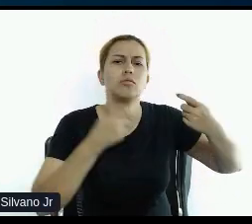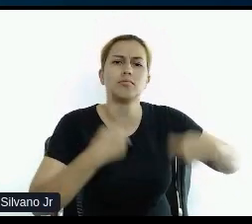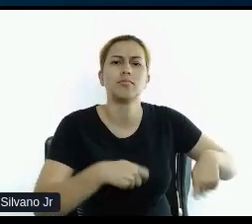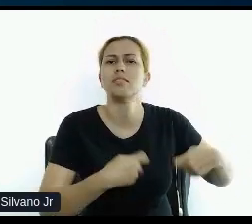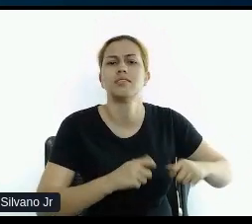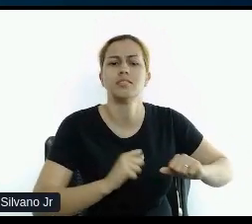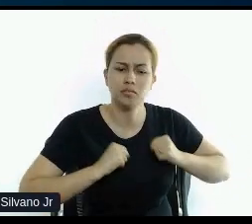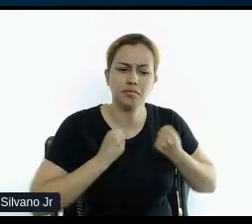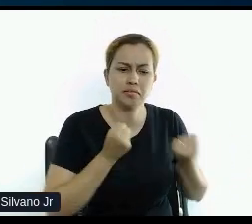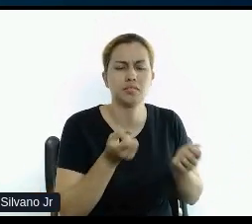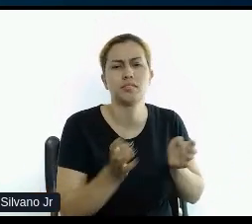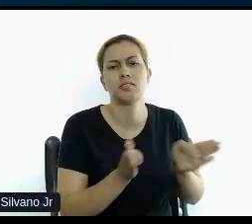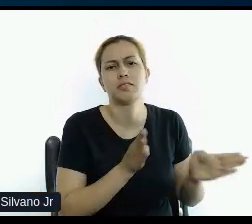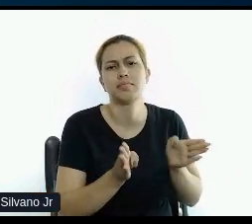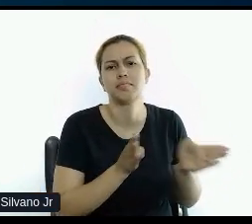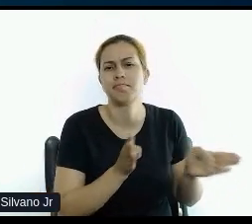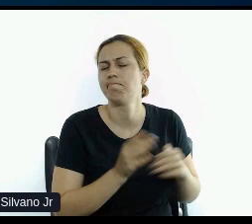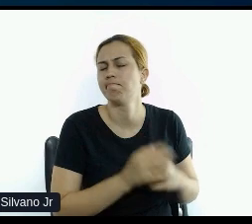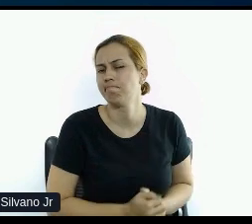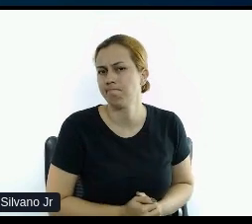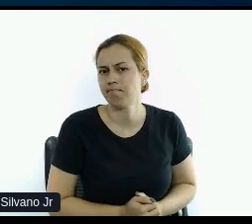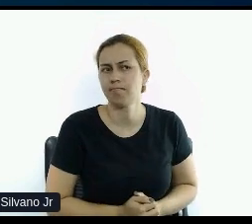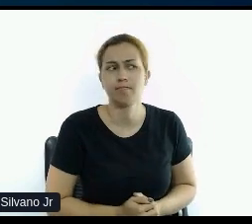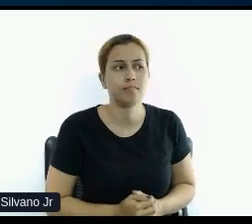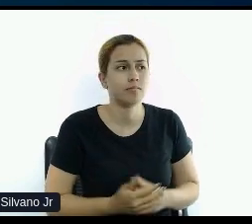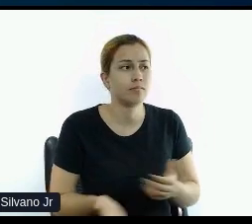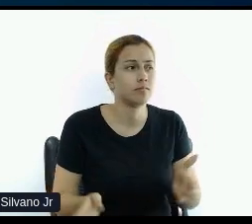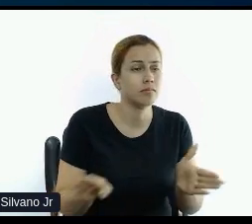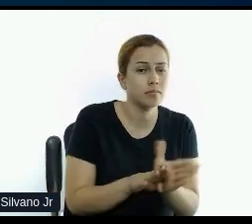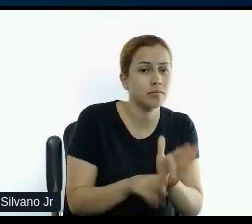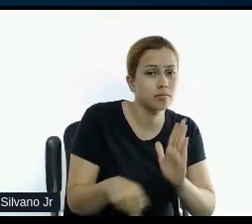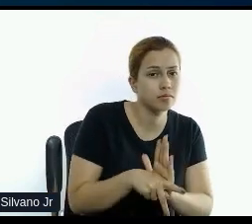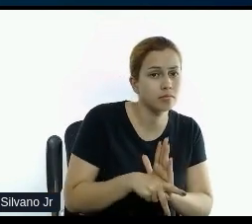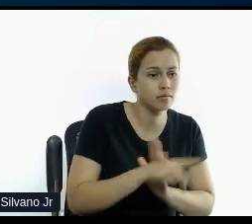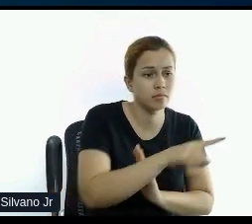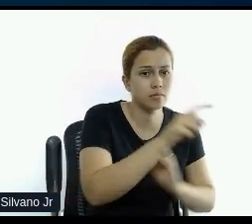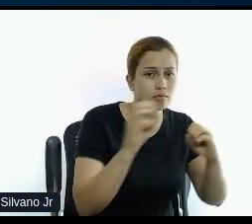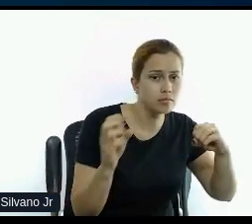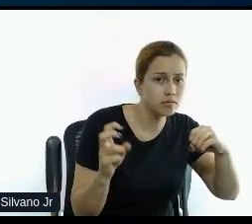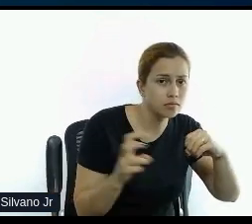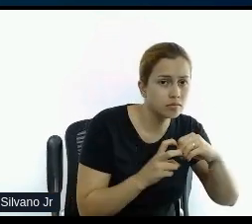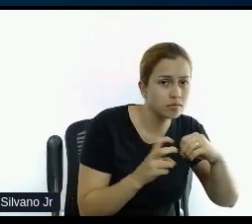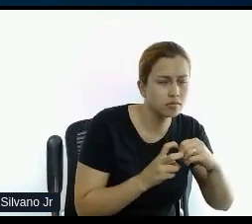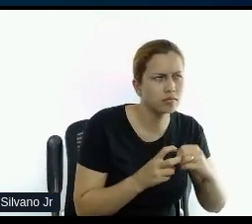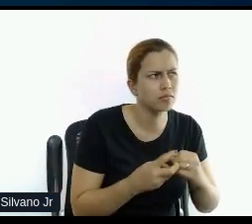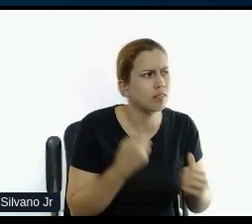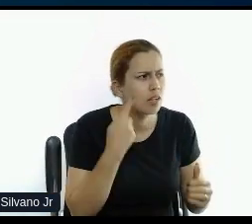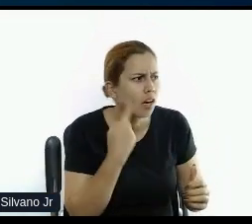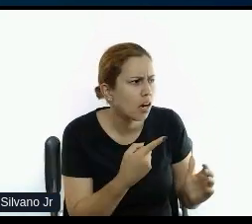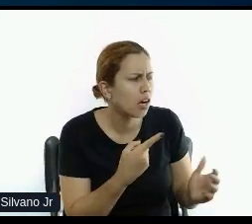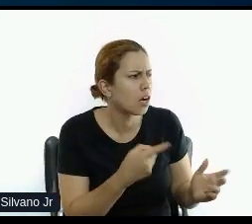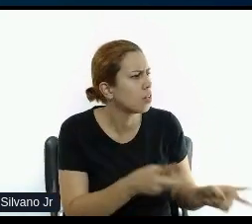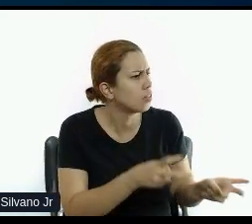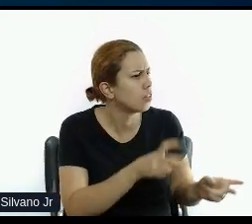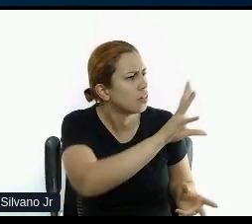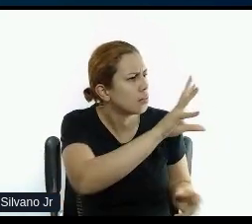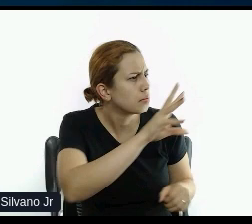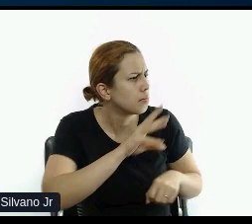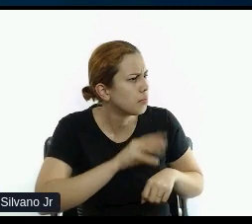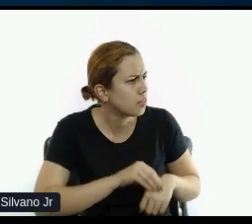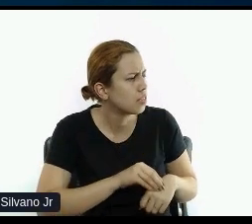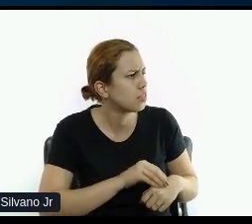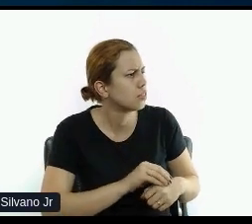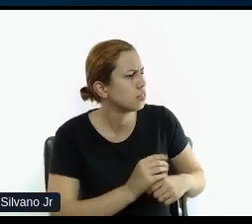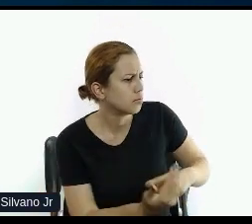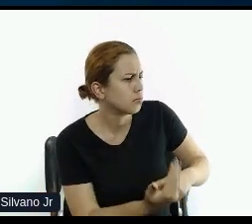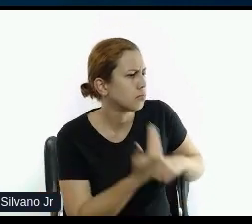Então, perceba que quando eu chego para o ChatGPT, eu passo um código HTML que claramente não é um código HTML acessível, e